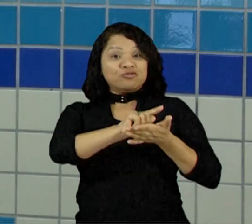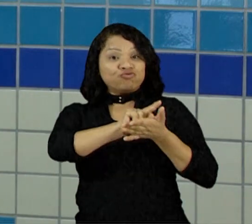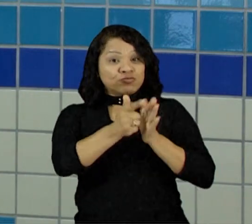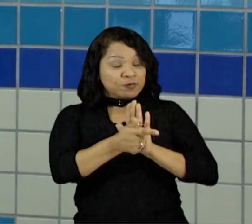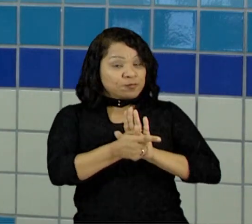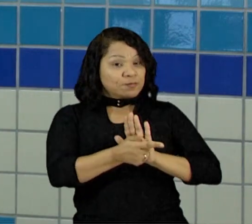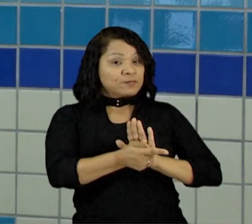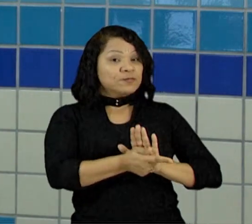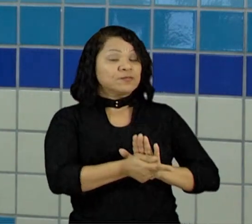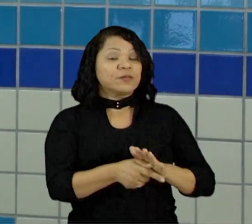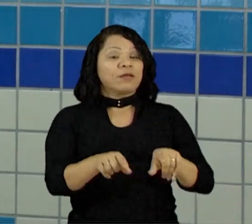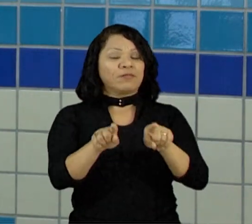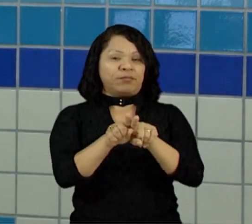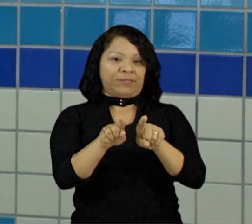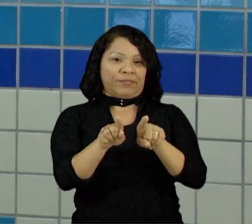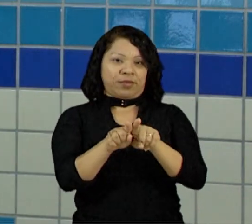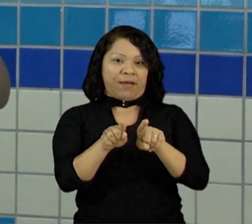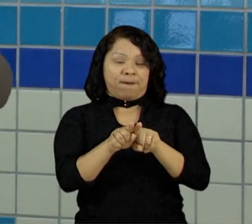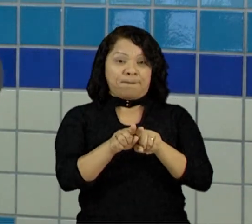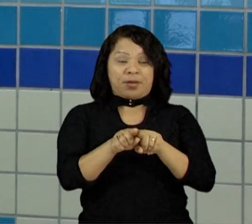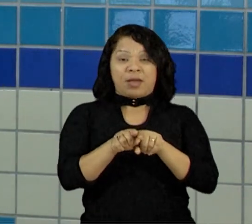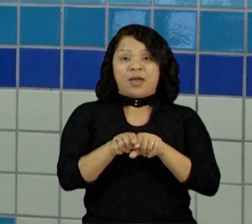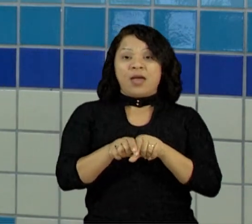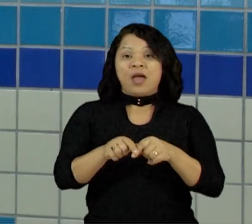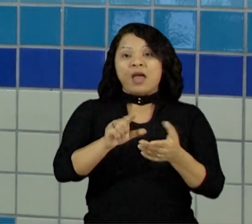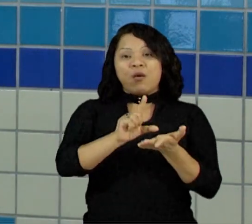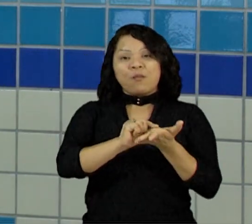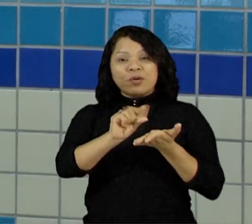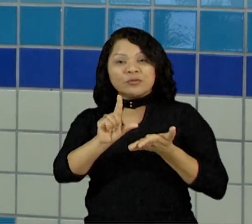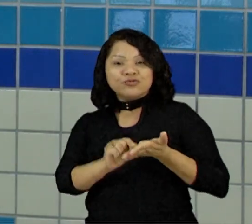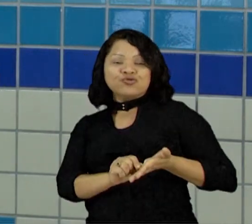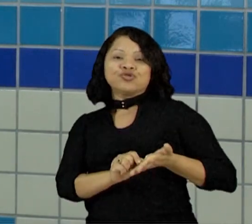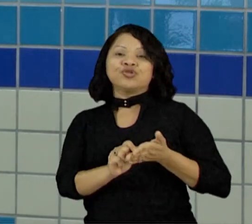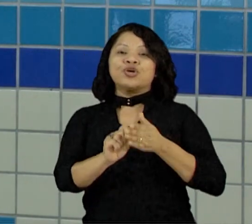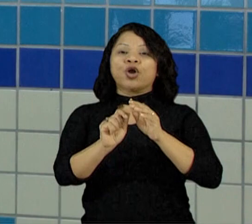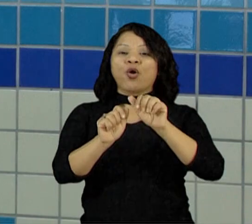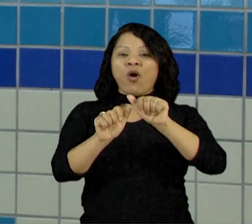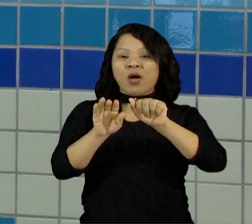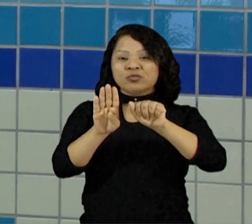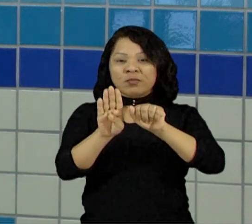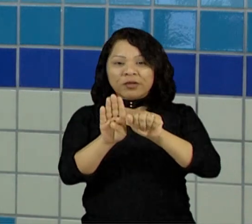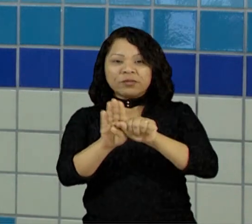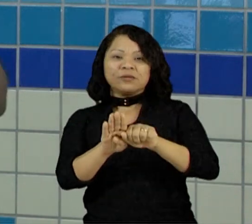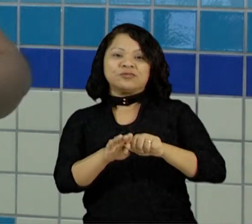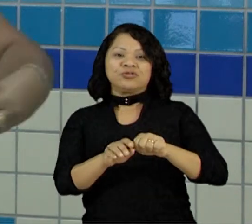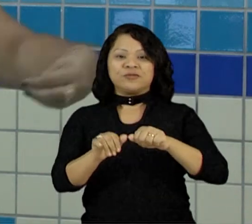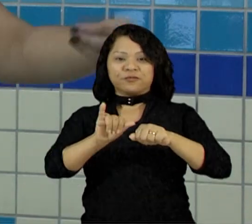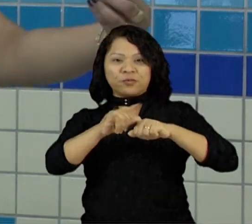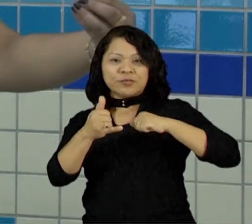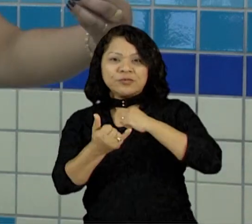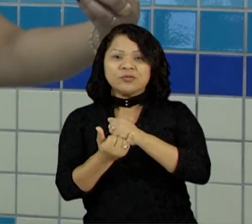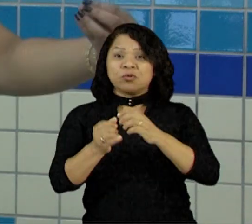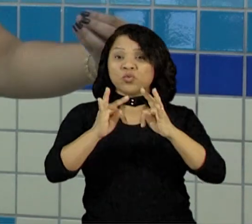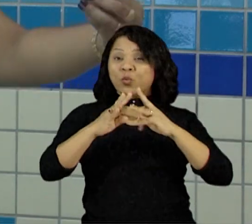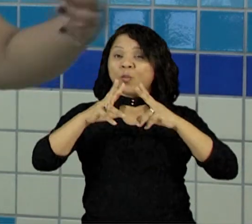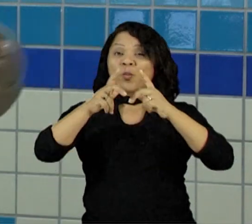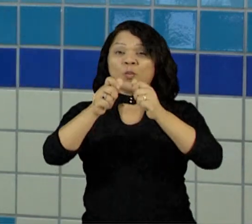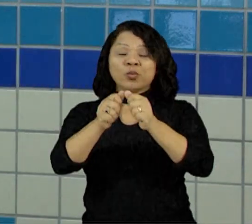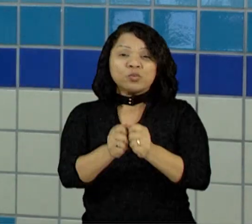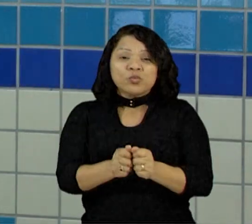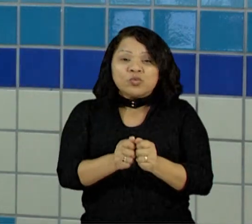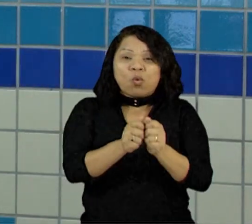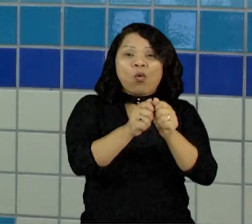gênero e também os artigos, os substantivos e os adjetivos. Então, toda a oração ela